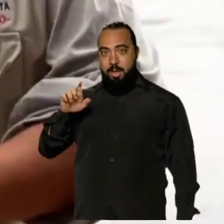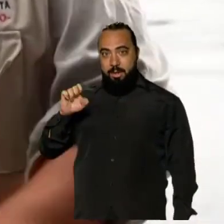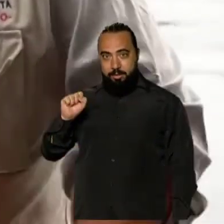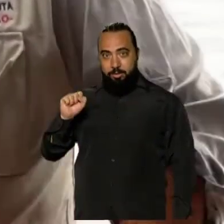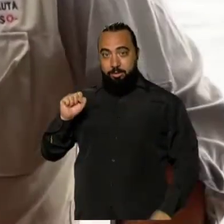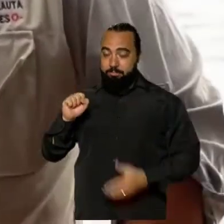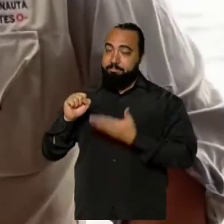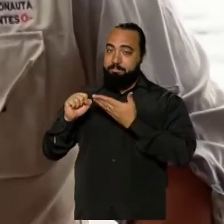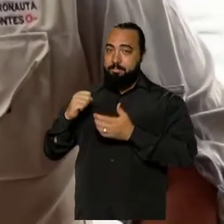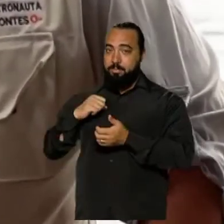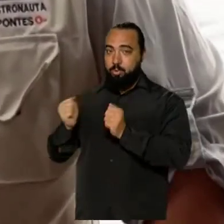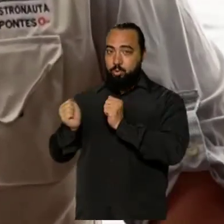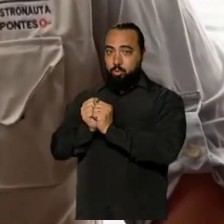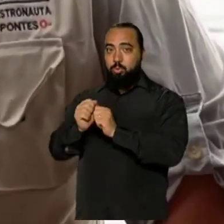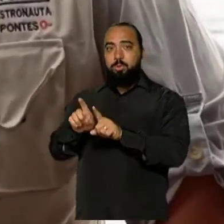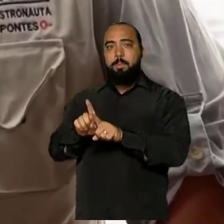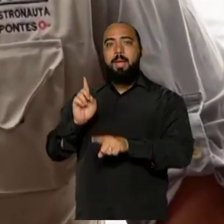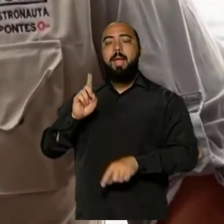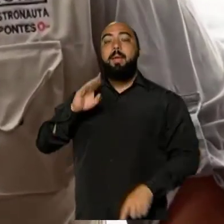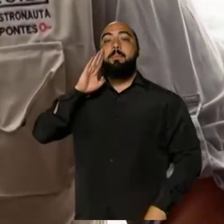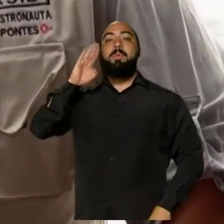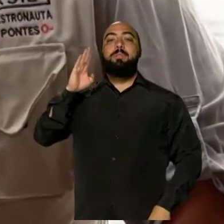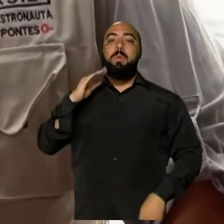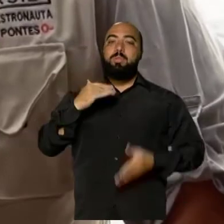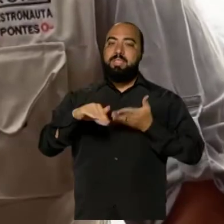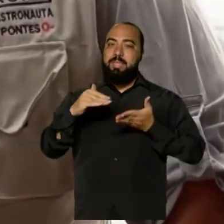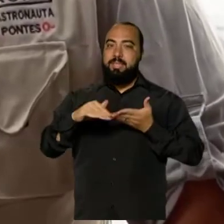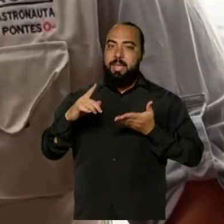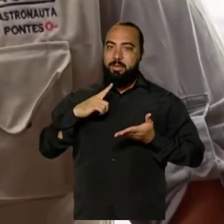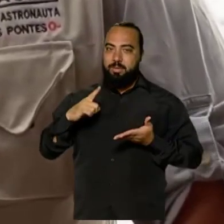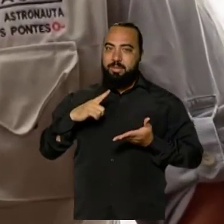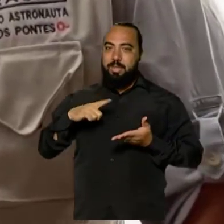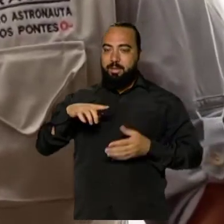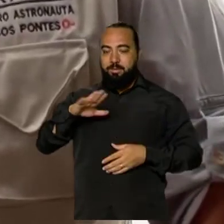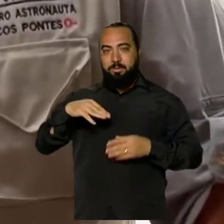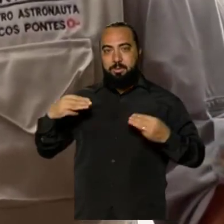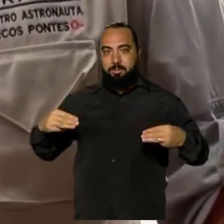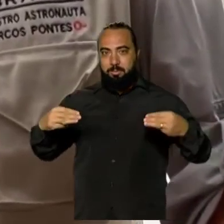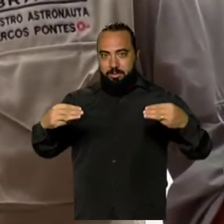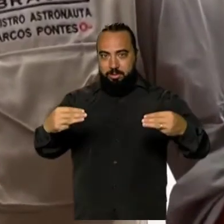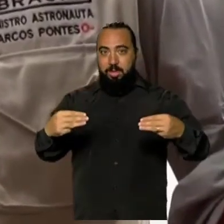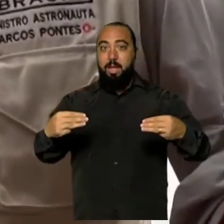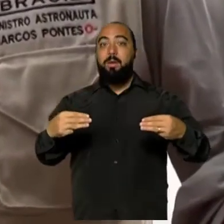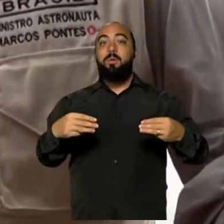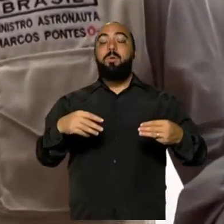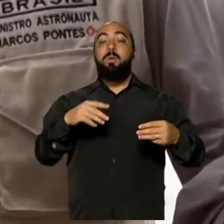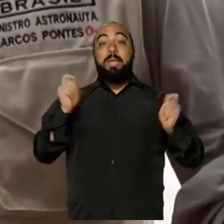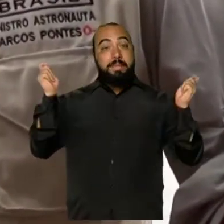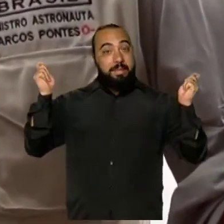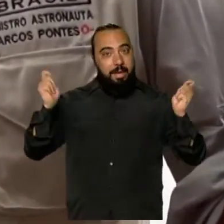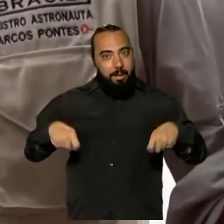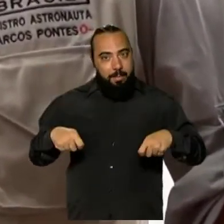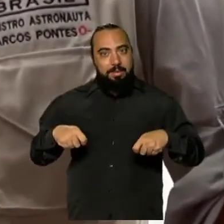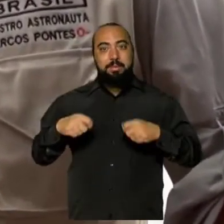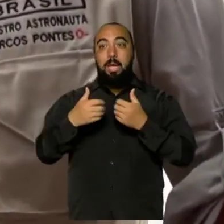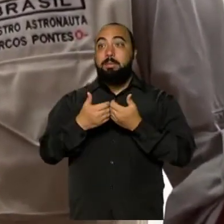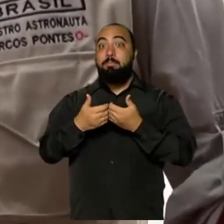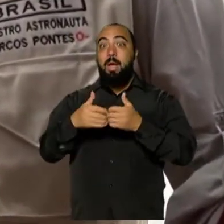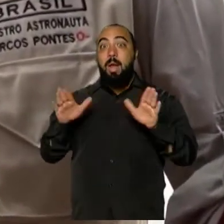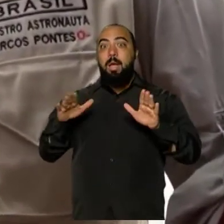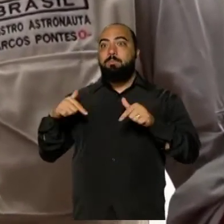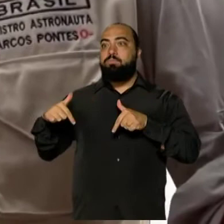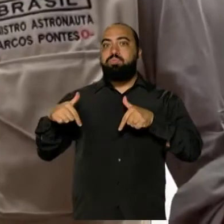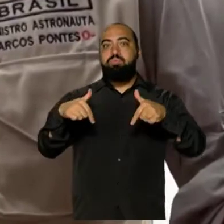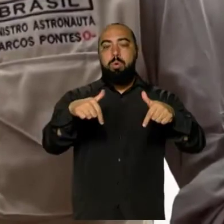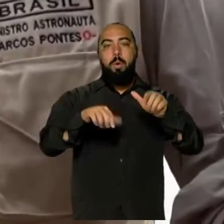Aliás, é um dos melhores secretários que nós temos no Ministério, com a capacidade gigantesca de